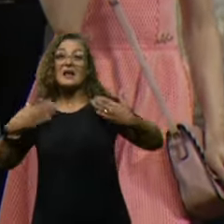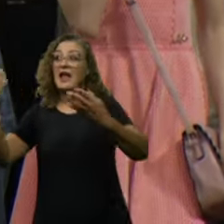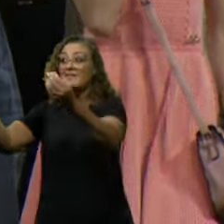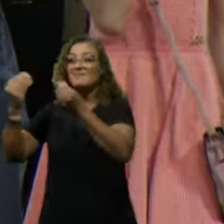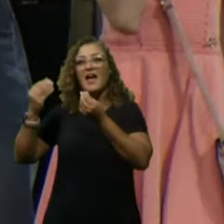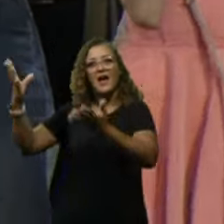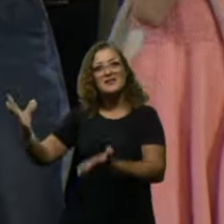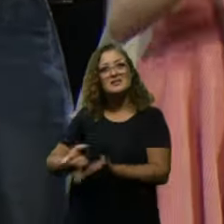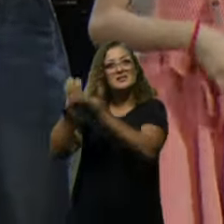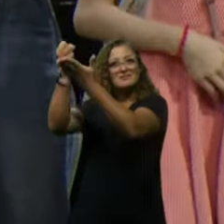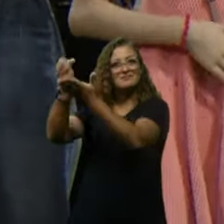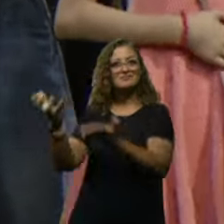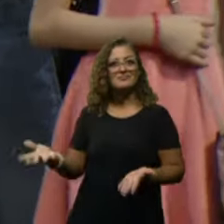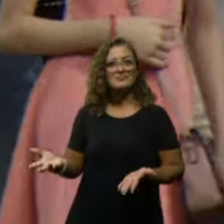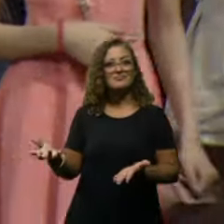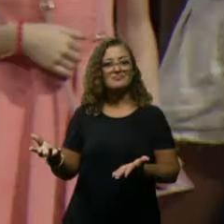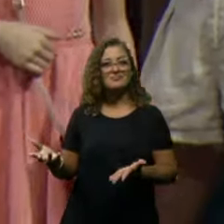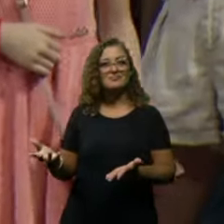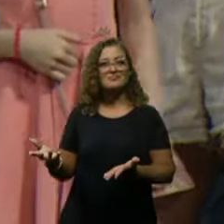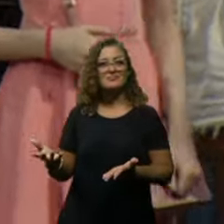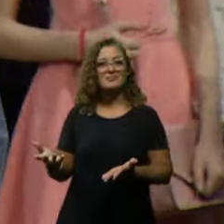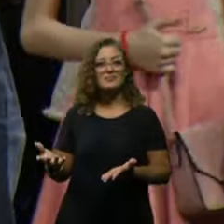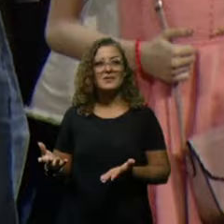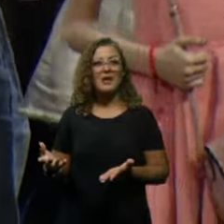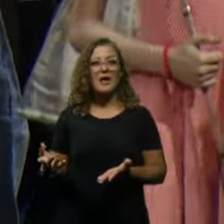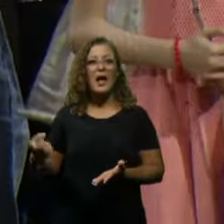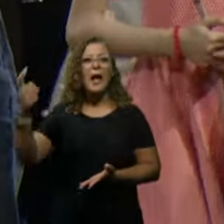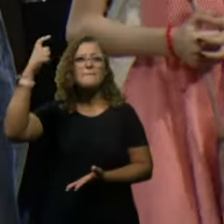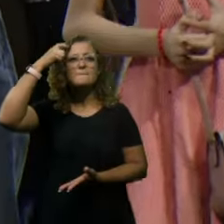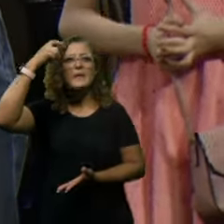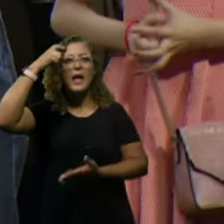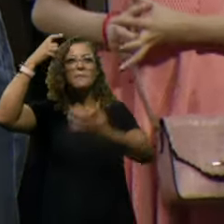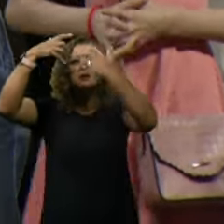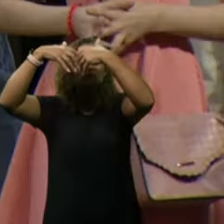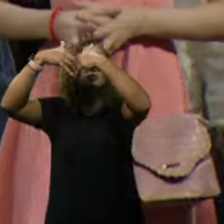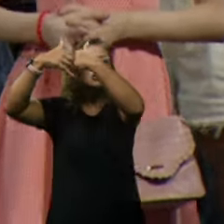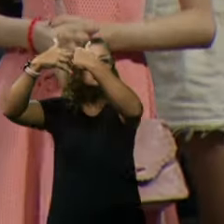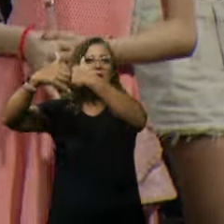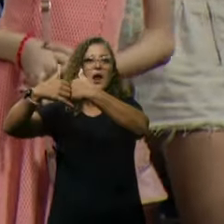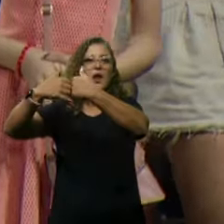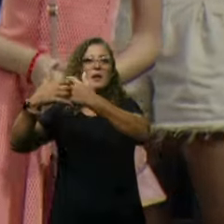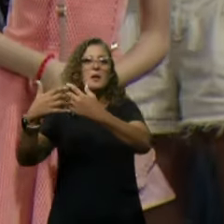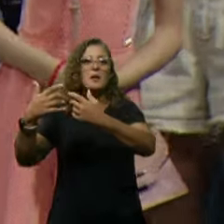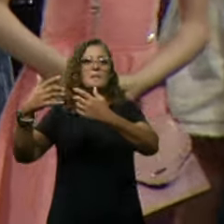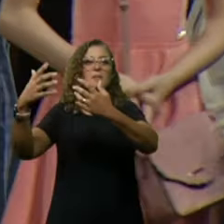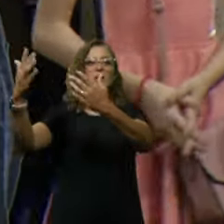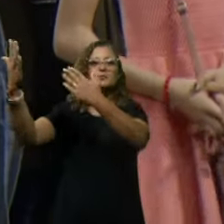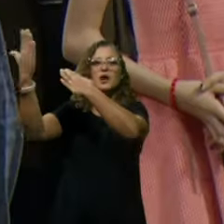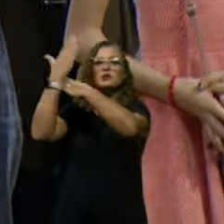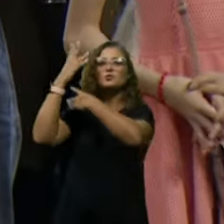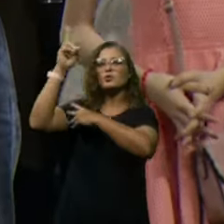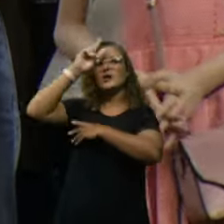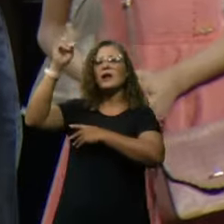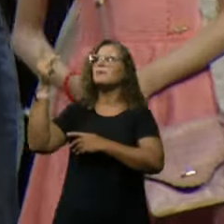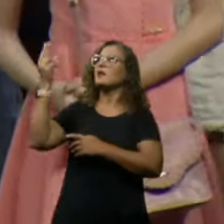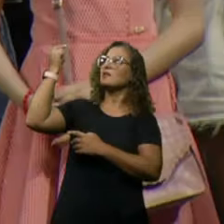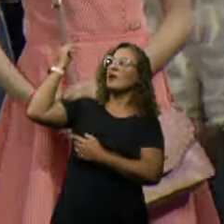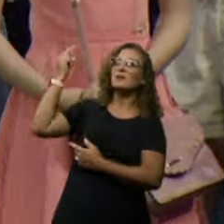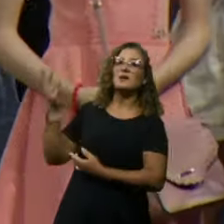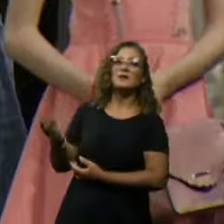torna ativar a minha mente para mim voltar para as questões da eternidade